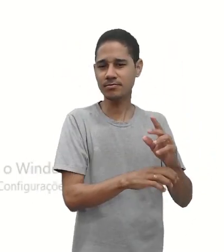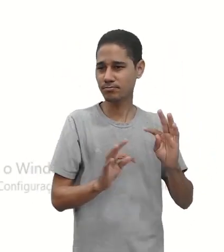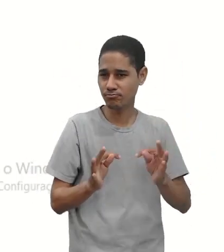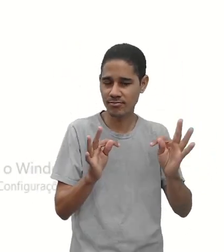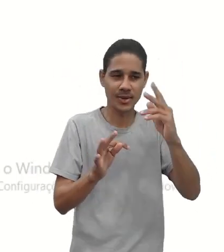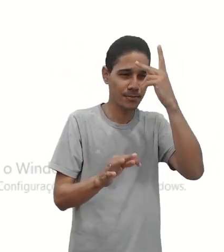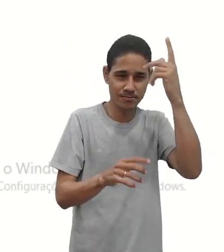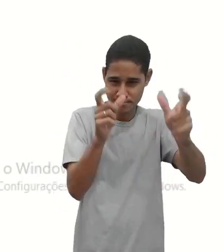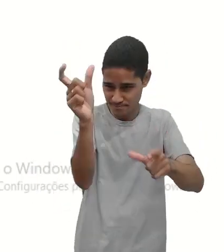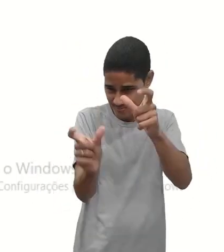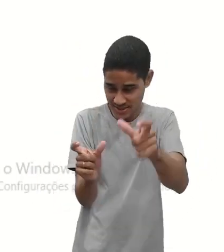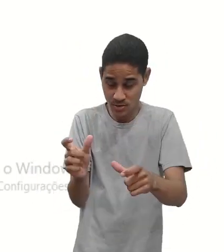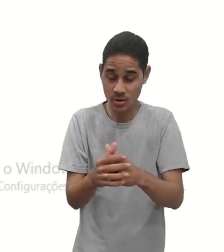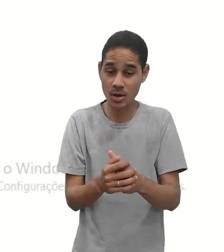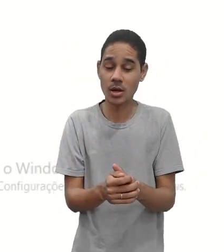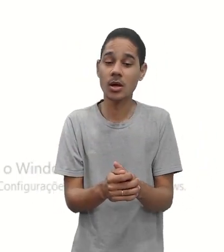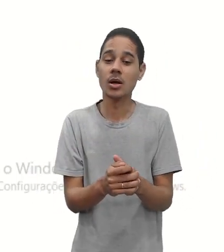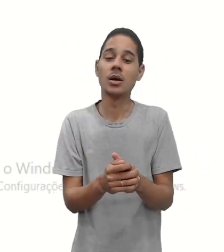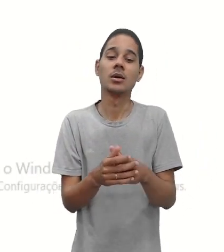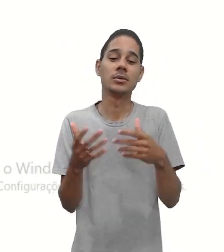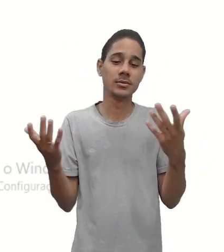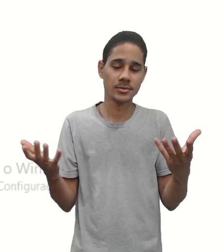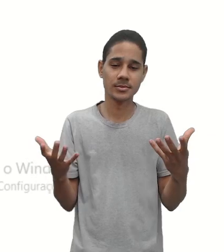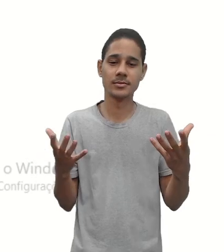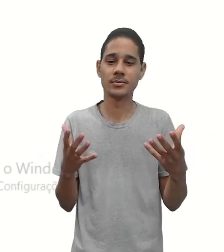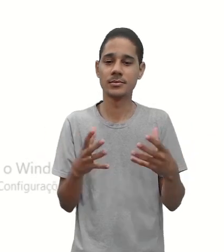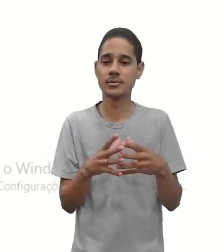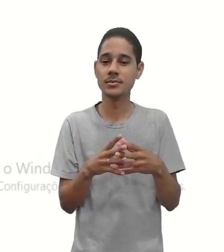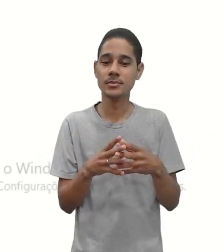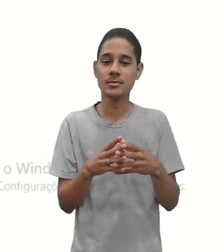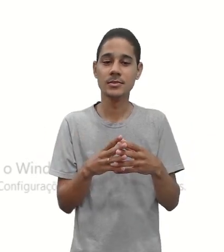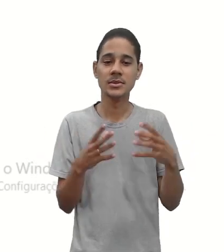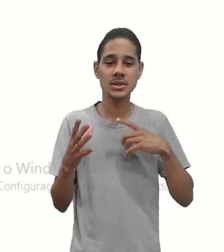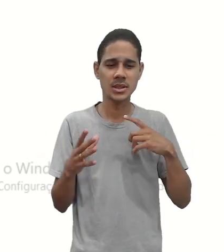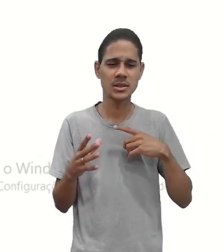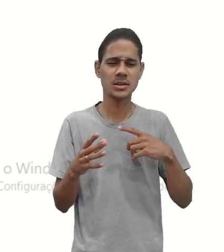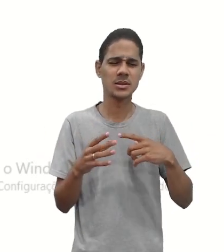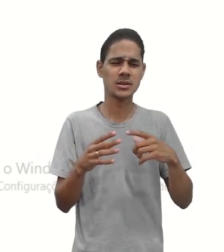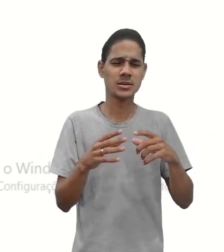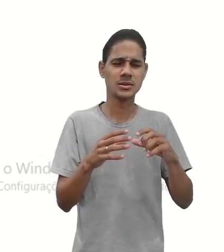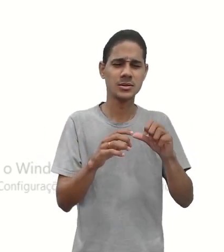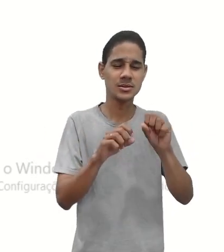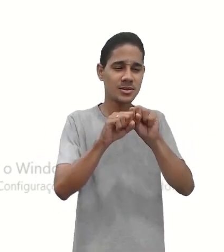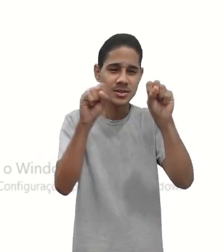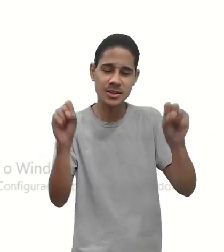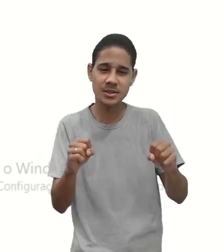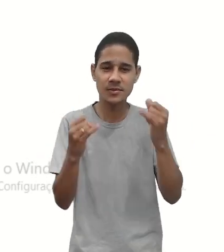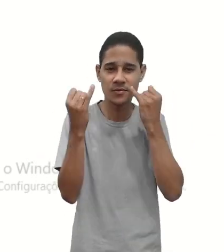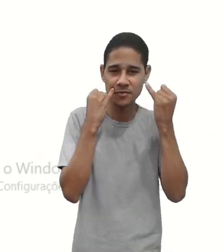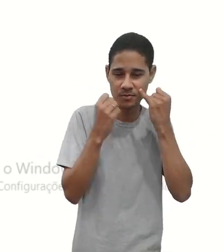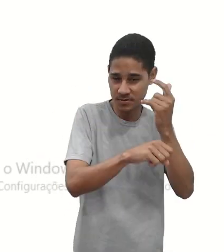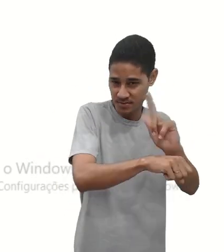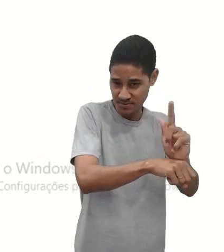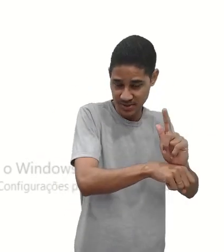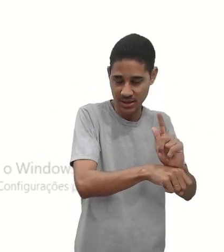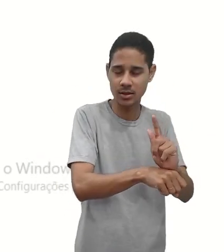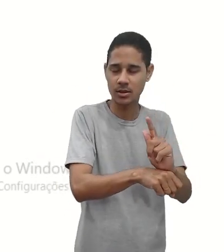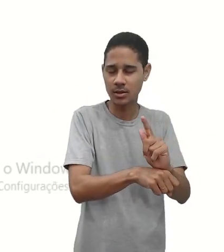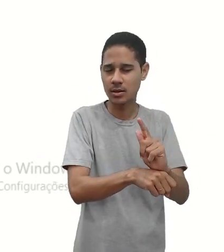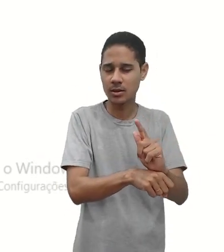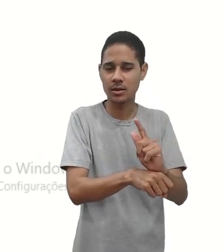está dentro desse escopo dos sistemas de informação gerencial, que têm sido,